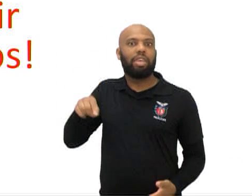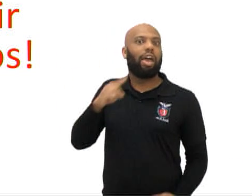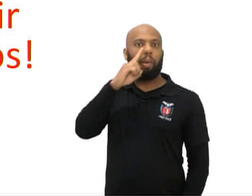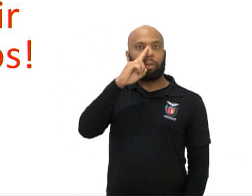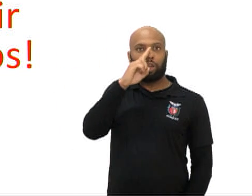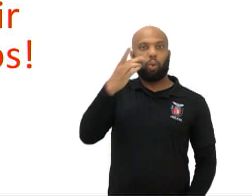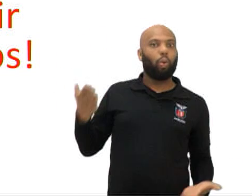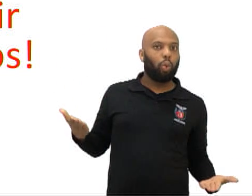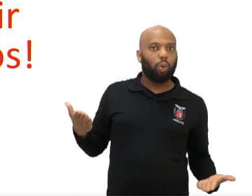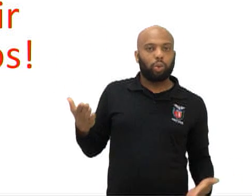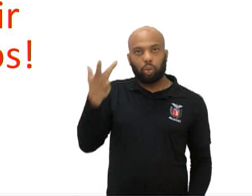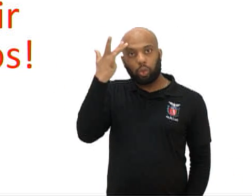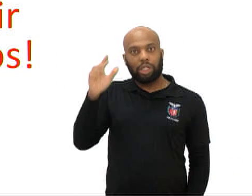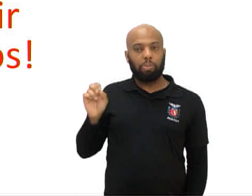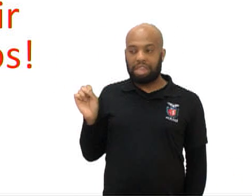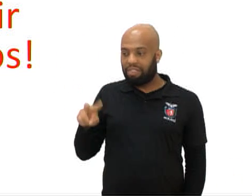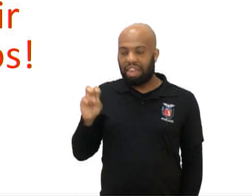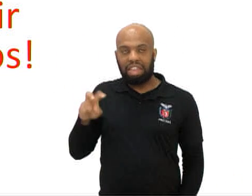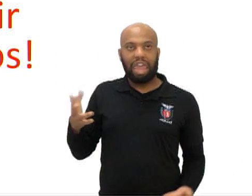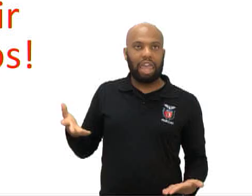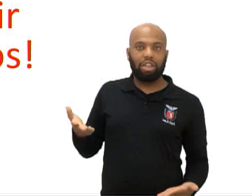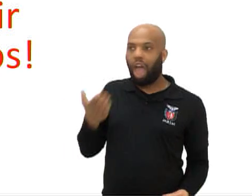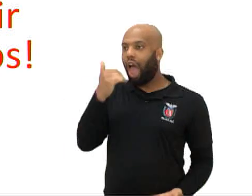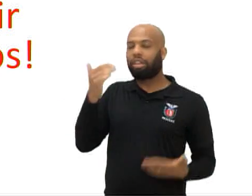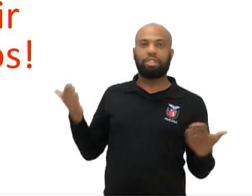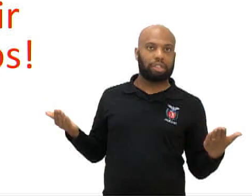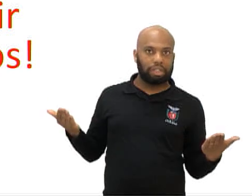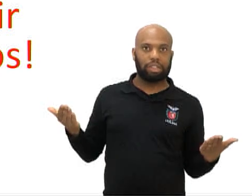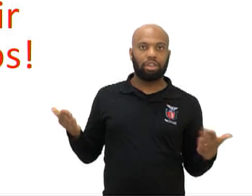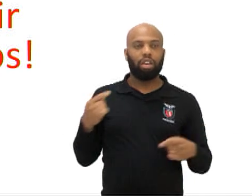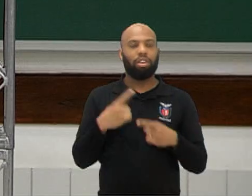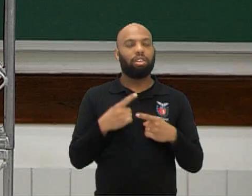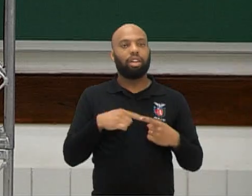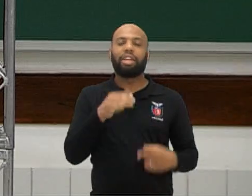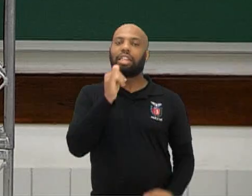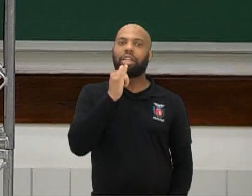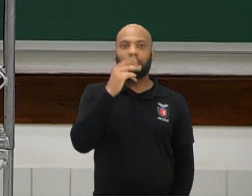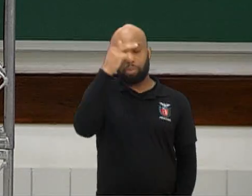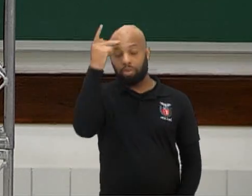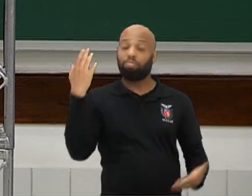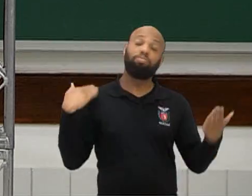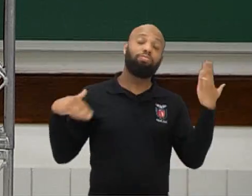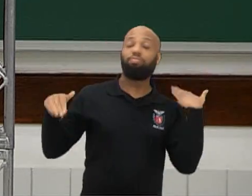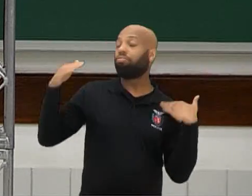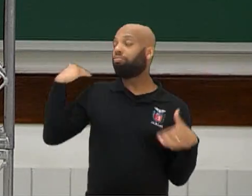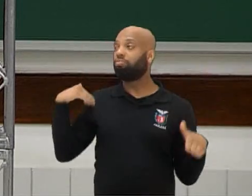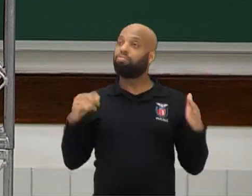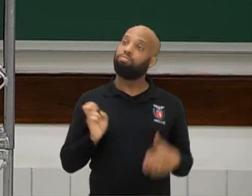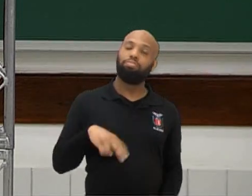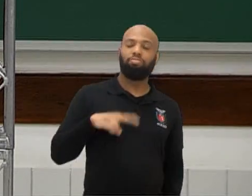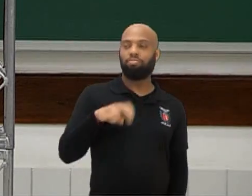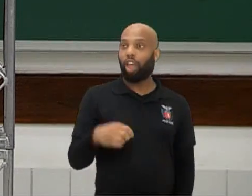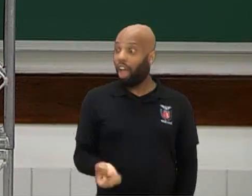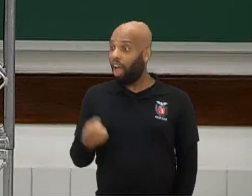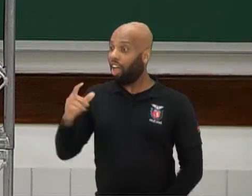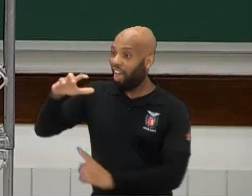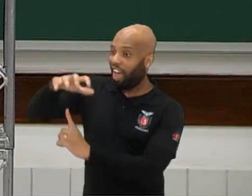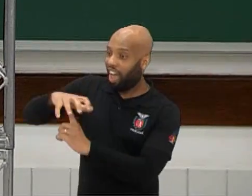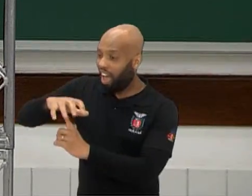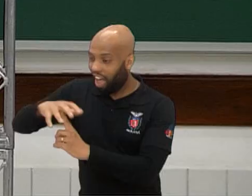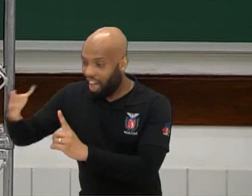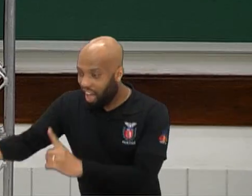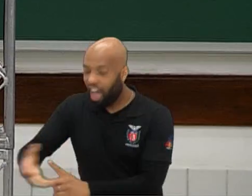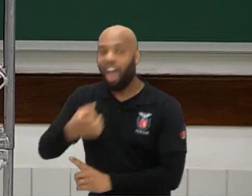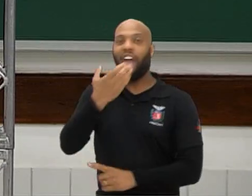é tóxico. Justamente isso que eu falei para vocês, a pessoa está lá no ambiente, está passeando, encontra um cogumelo, acha